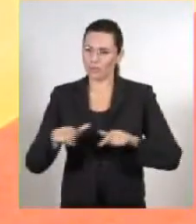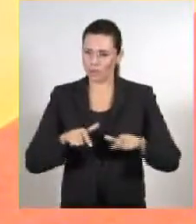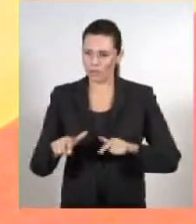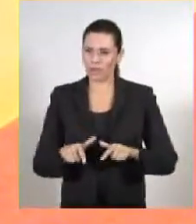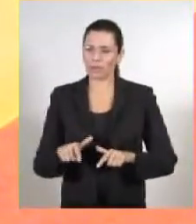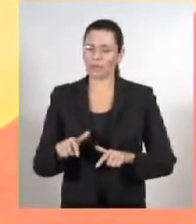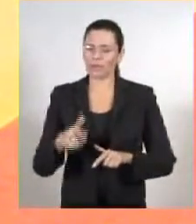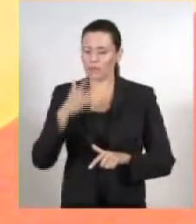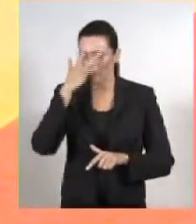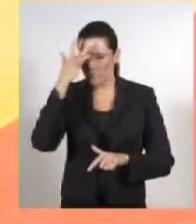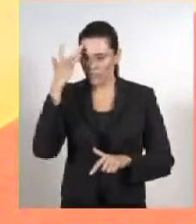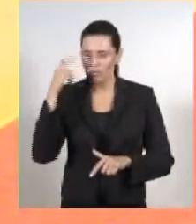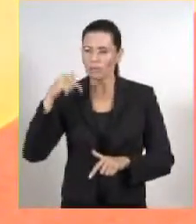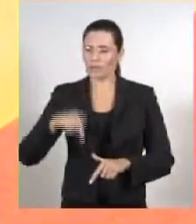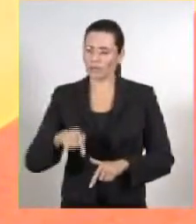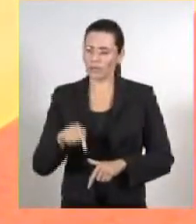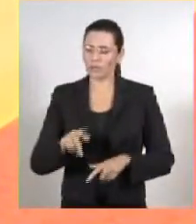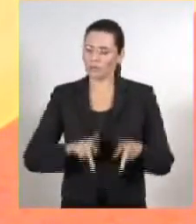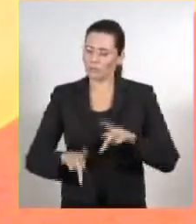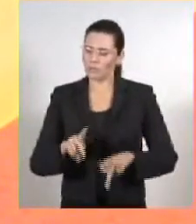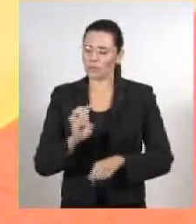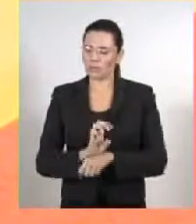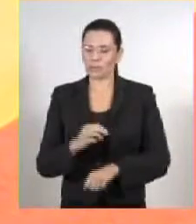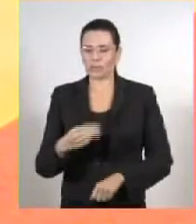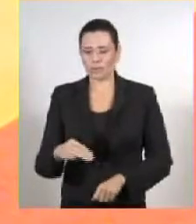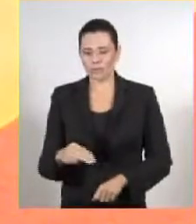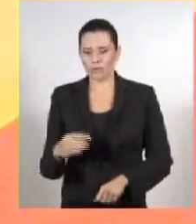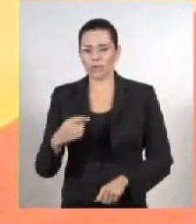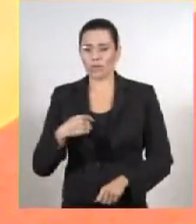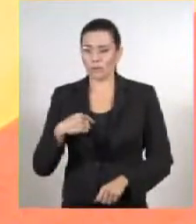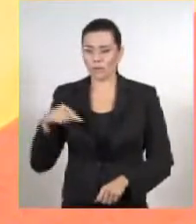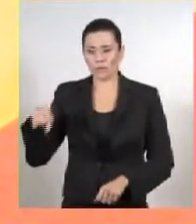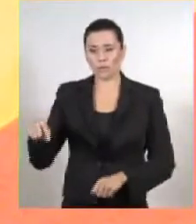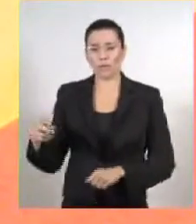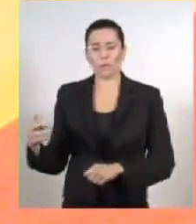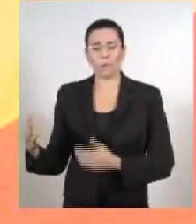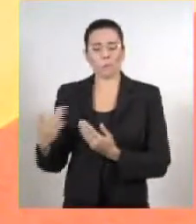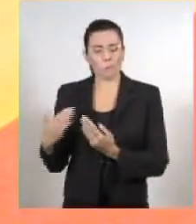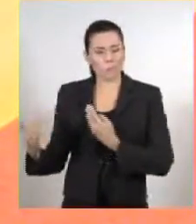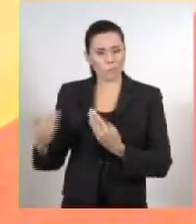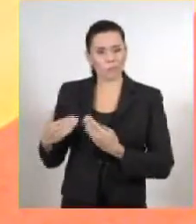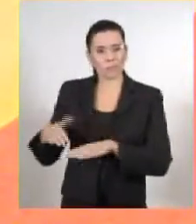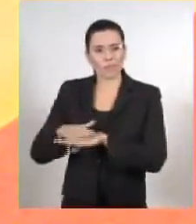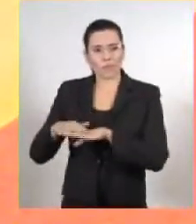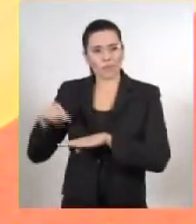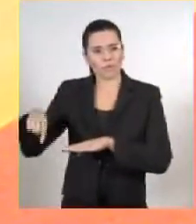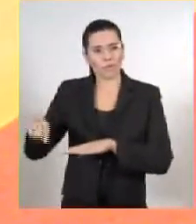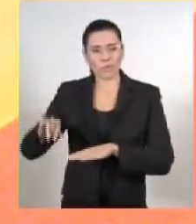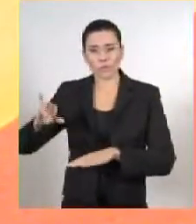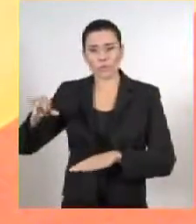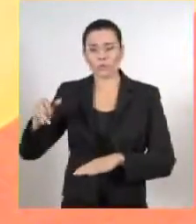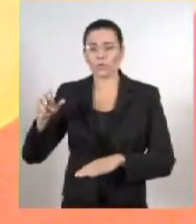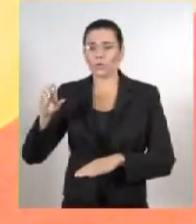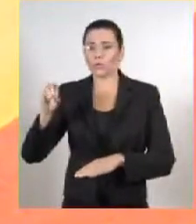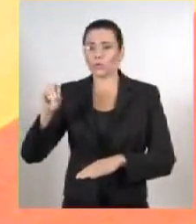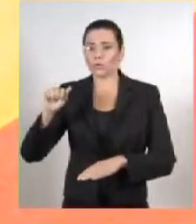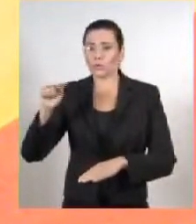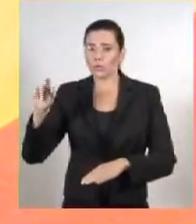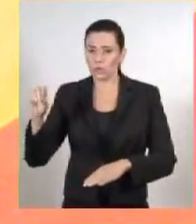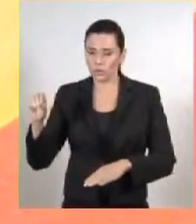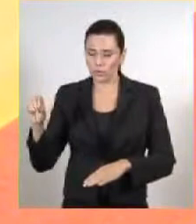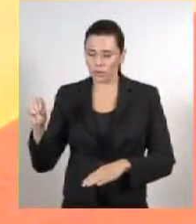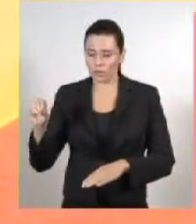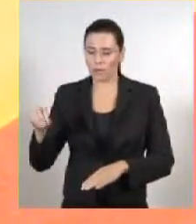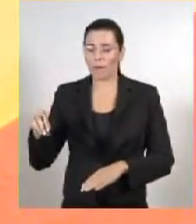E eu falava ao superintendente João Martins sobre essa condição, realmente, de nós mantermos aqui os nossos trabalhadores. E discutimos,